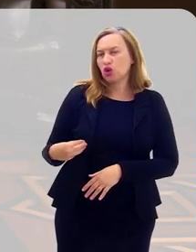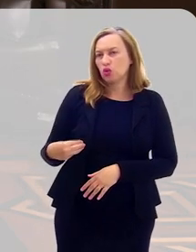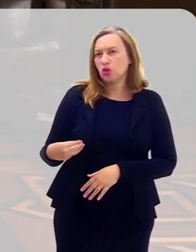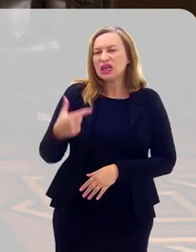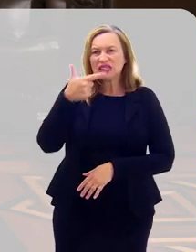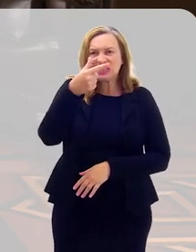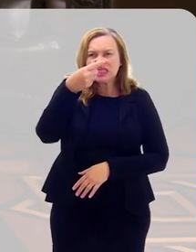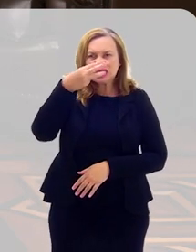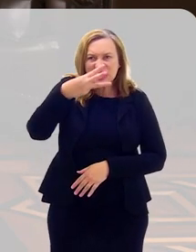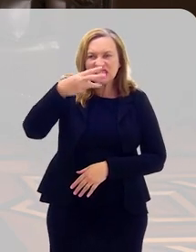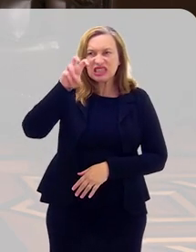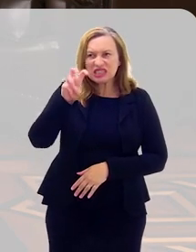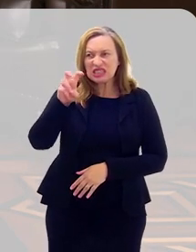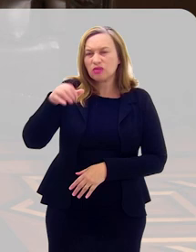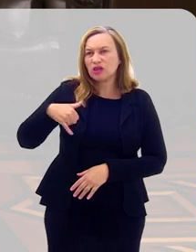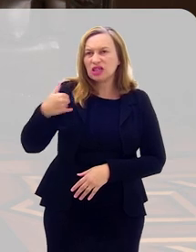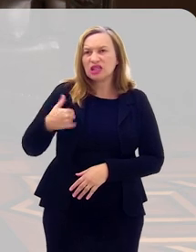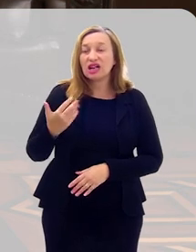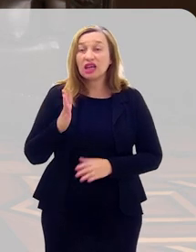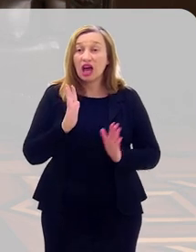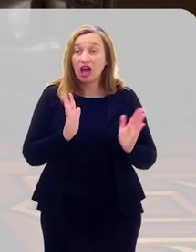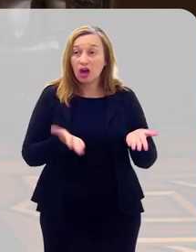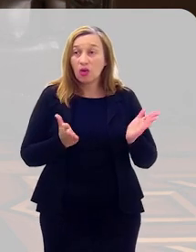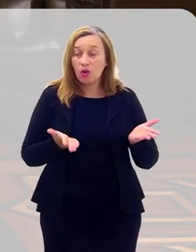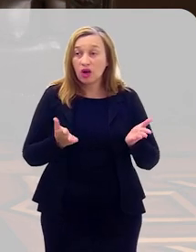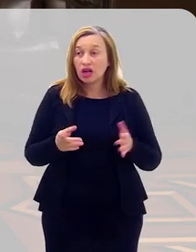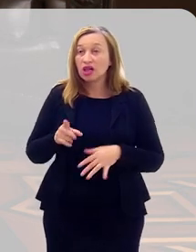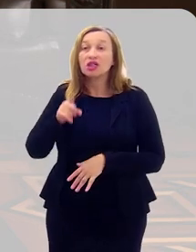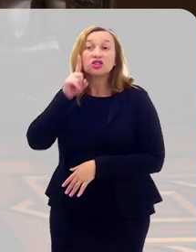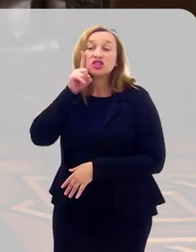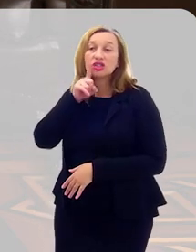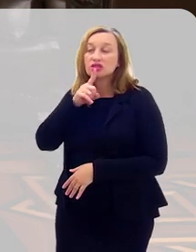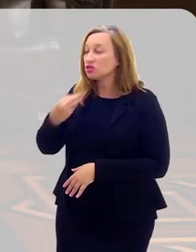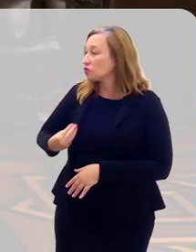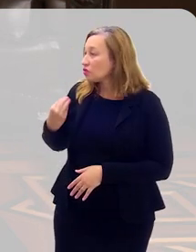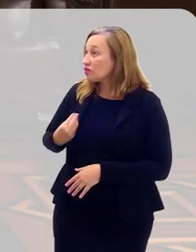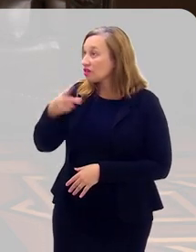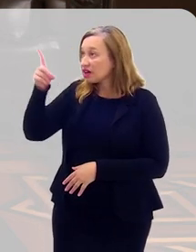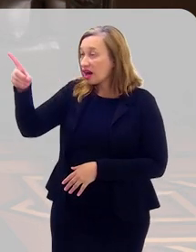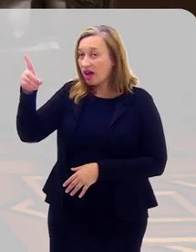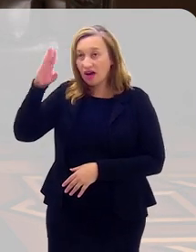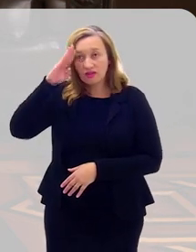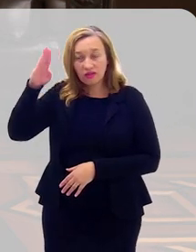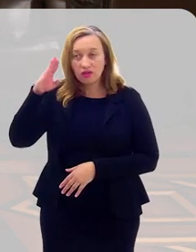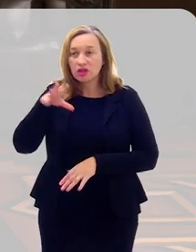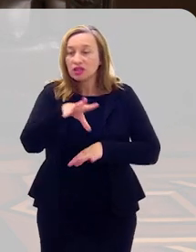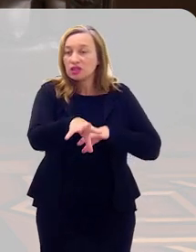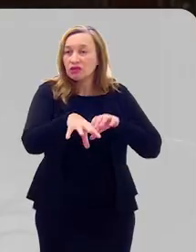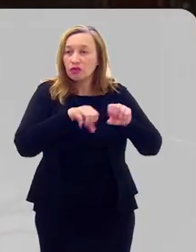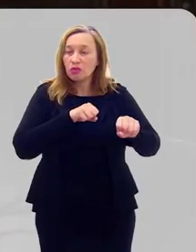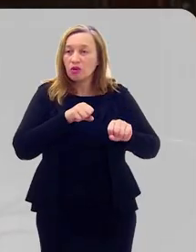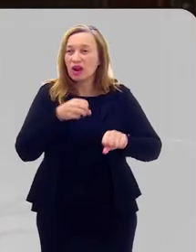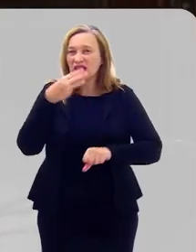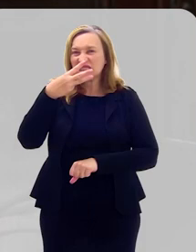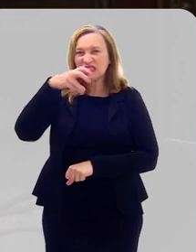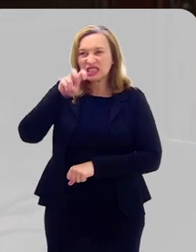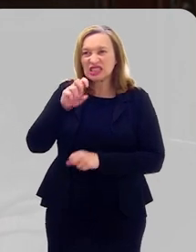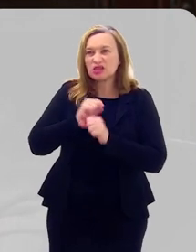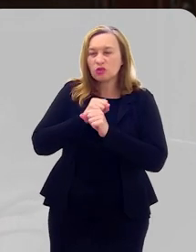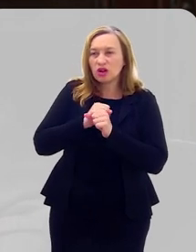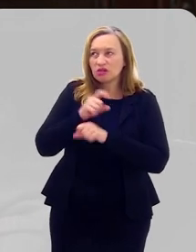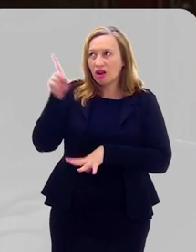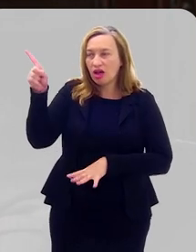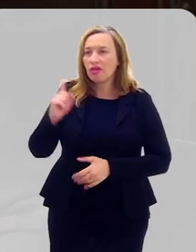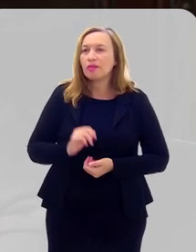eu tenho um filho que está com 35 anos, que agora é sargento dos Estados Unidos. Que coisa linda. E se formou agora, ele está com 35 anos no Army,